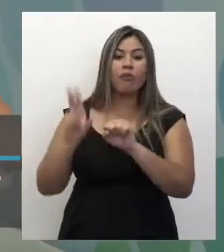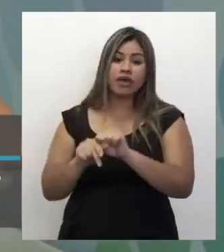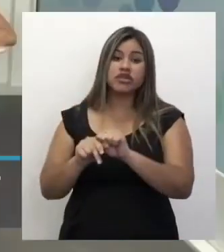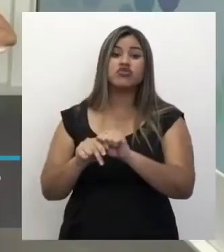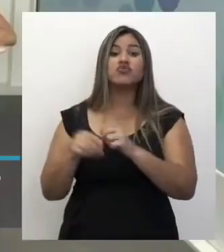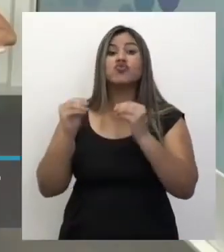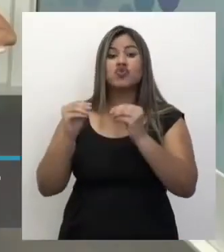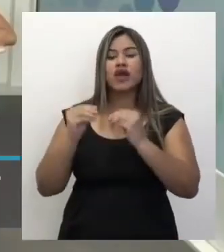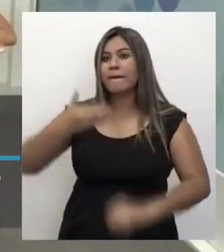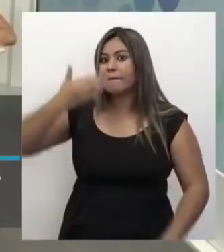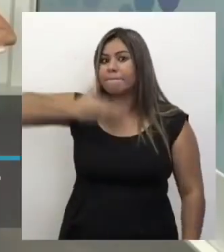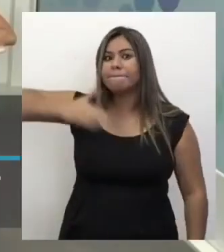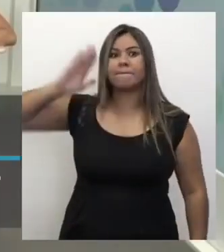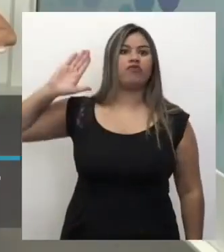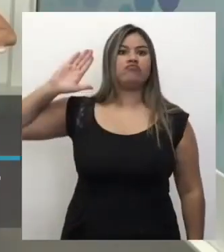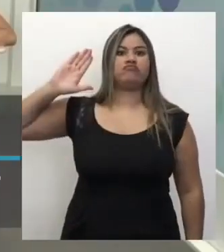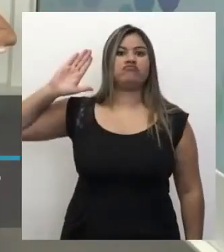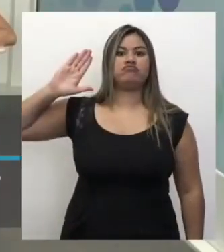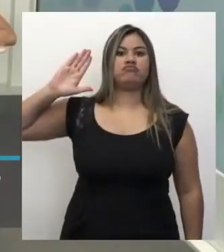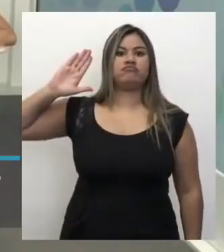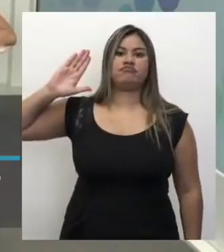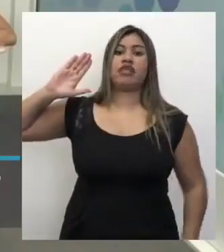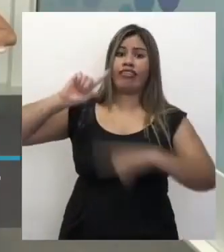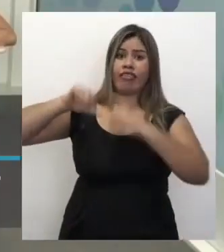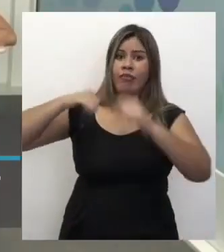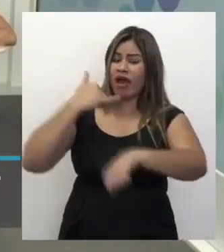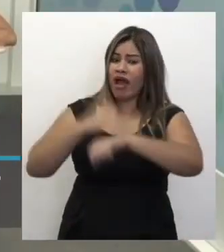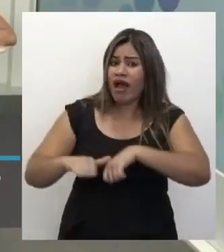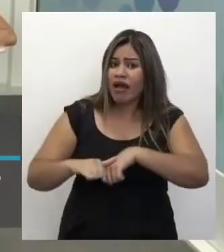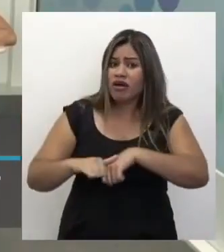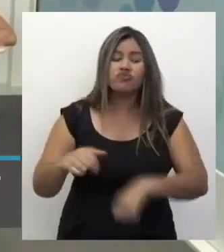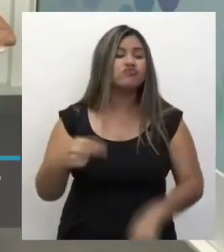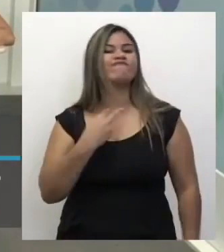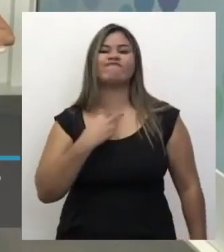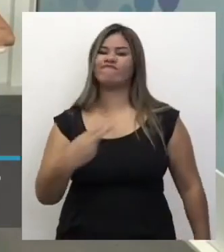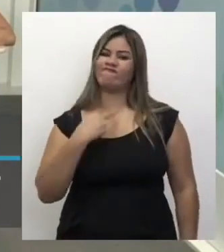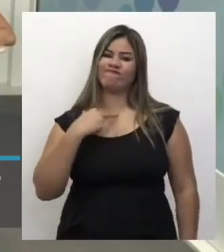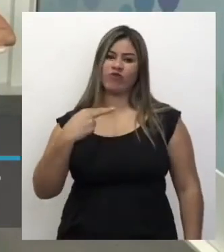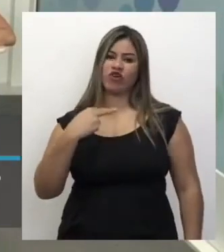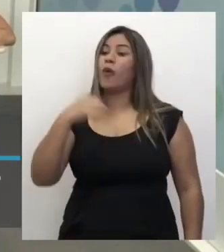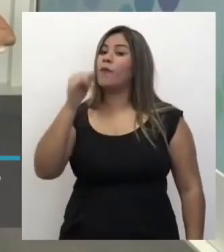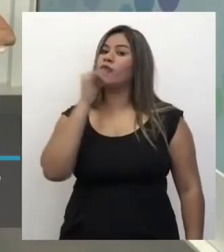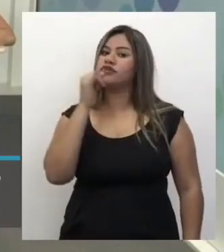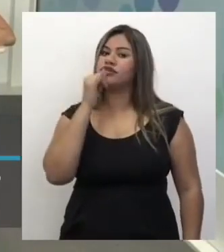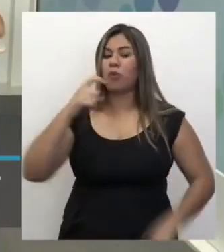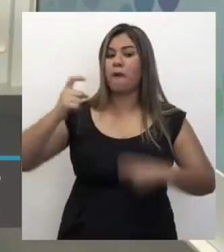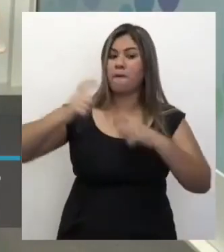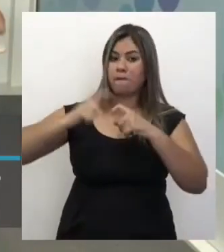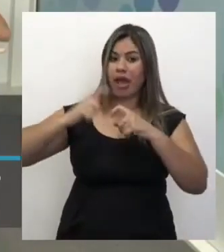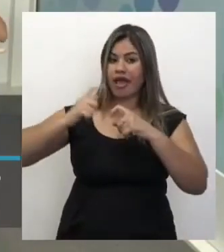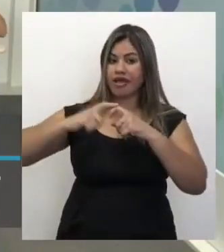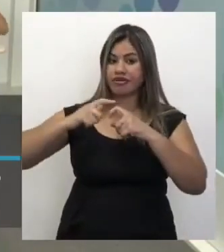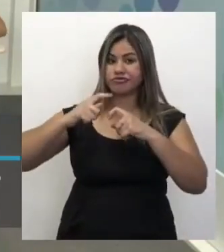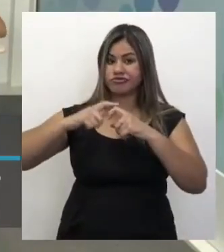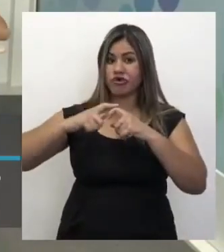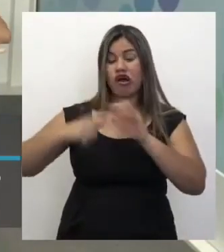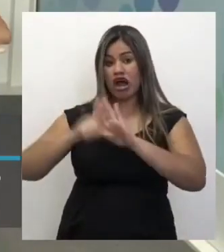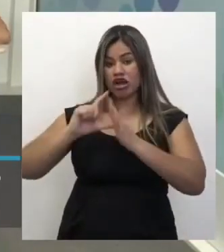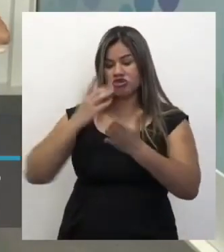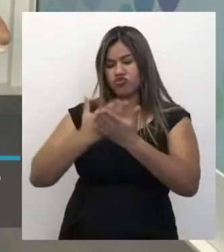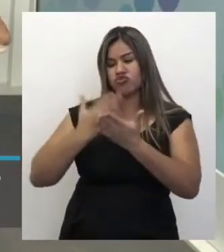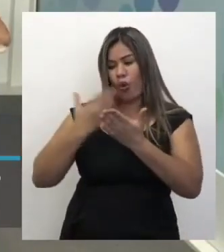que jura jamais pode quebrar um juramento. Você jurou. O médico, quando faz o juramento, ele vai lá e tem que